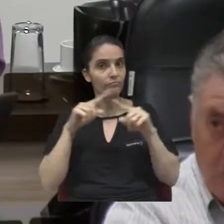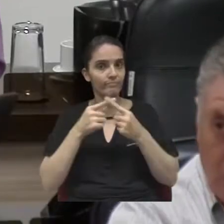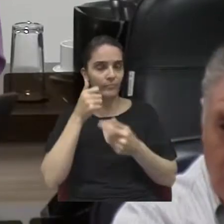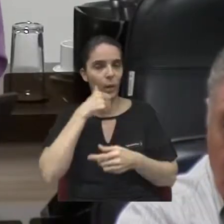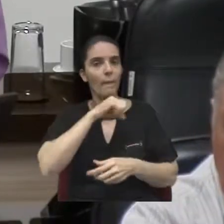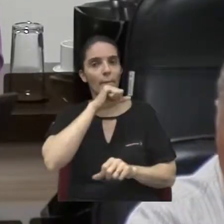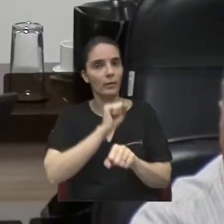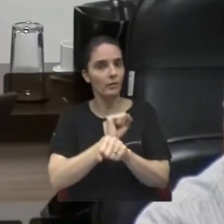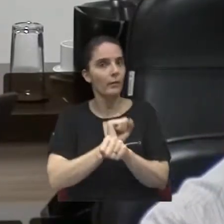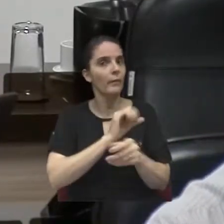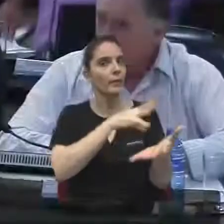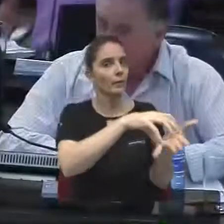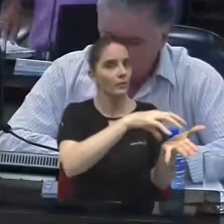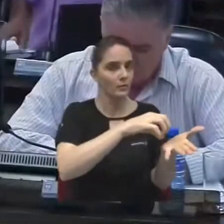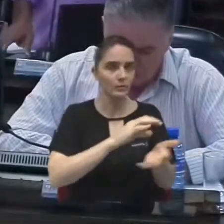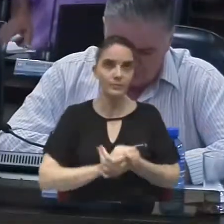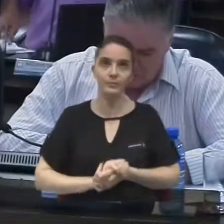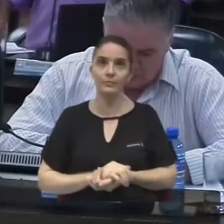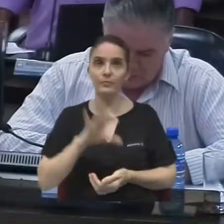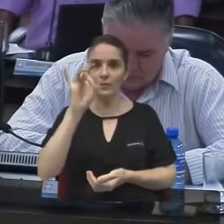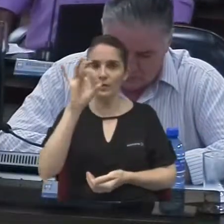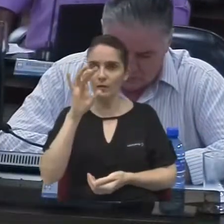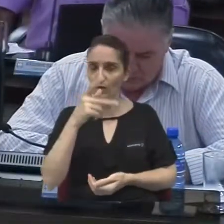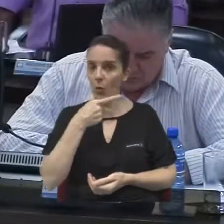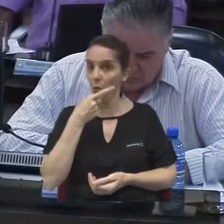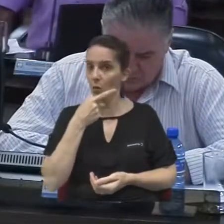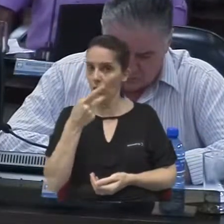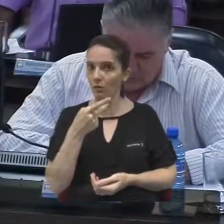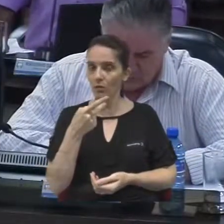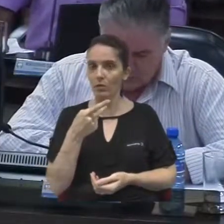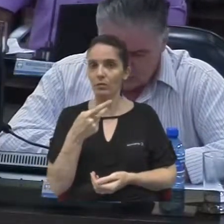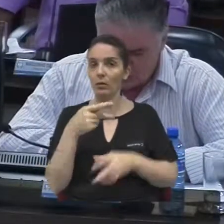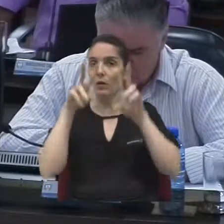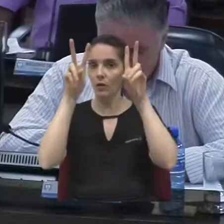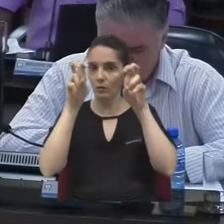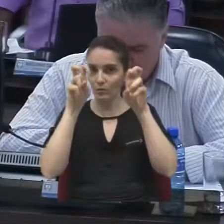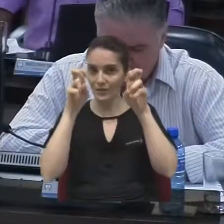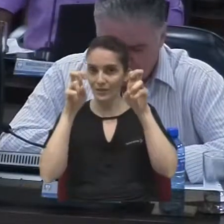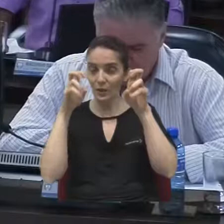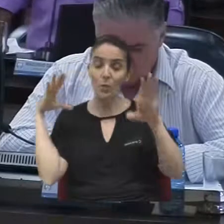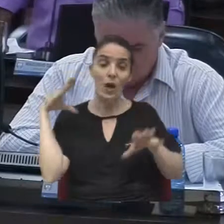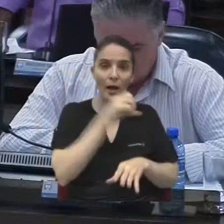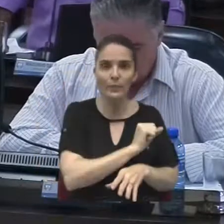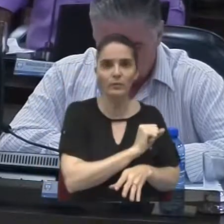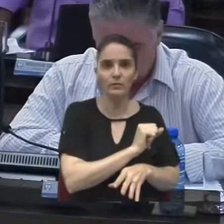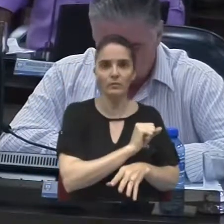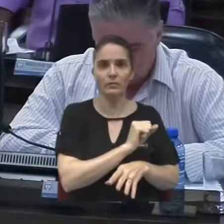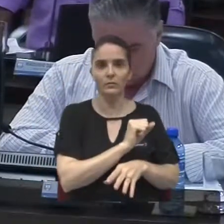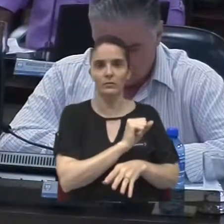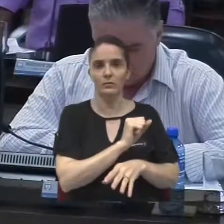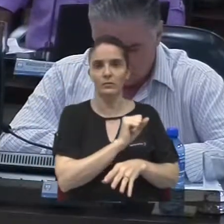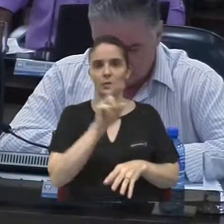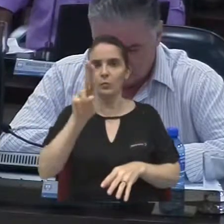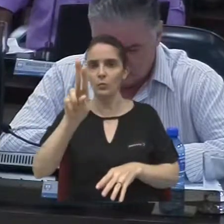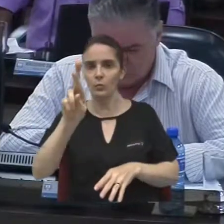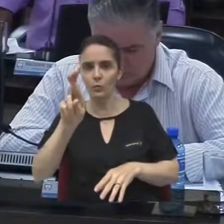vereador. Obrigada, vereador. Apenas para salientar que esse é um assunto urgente. Quando se tem uma urgência numa pasta, isso